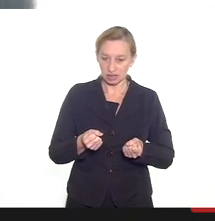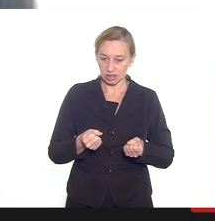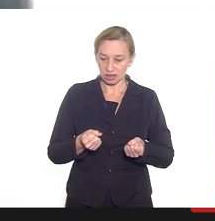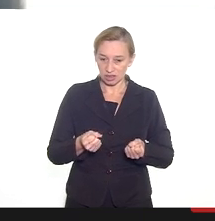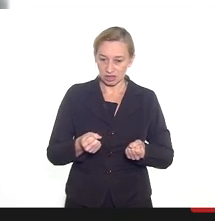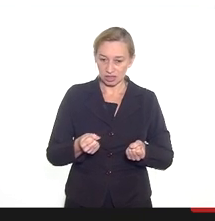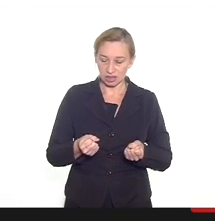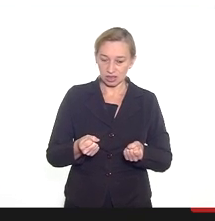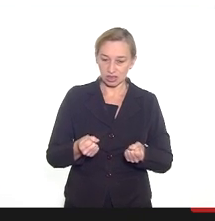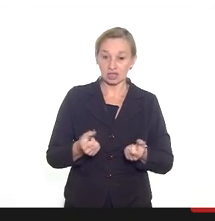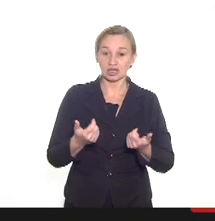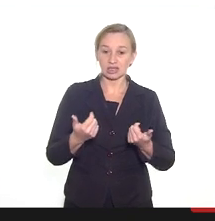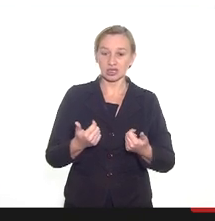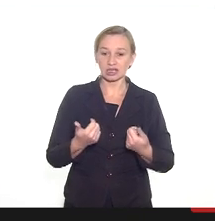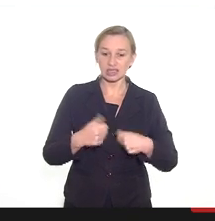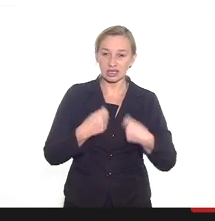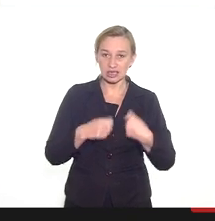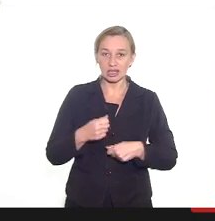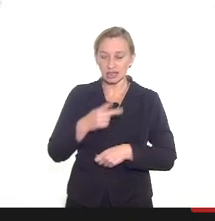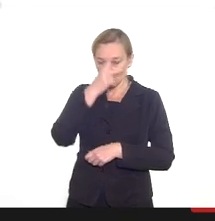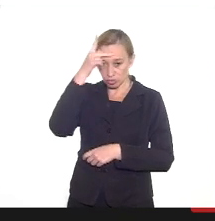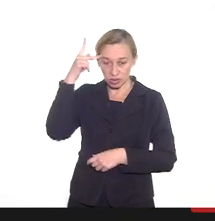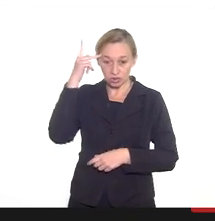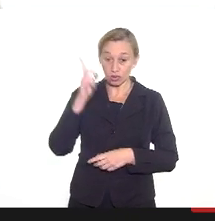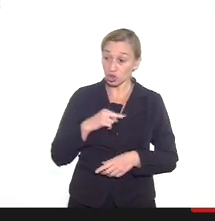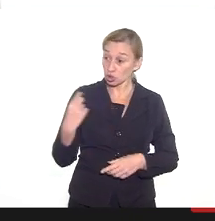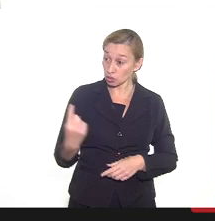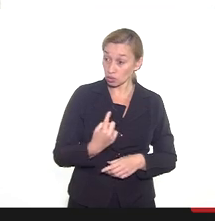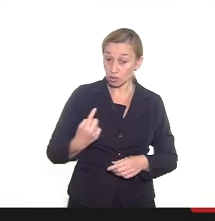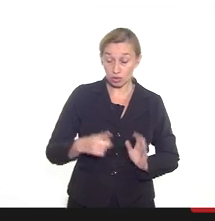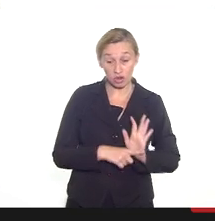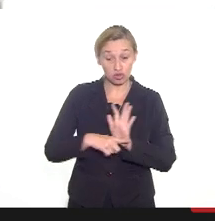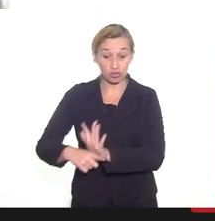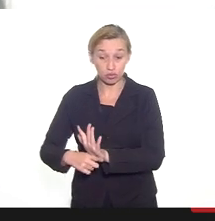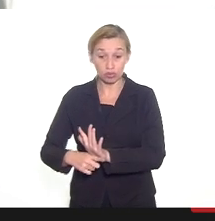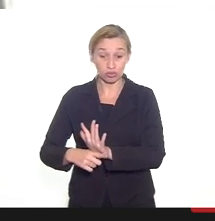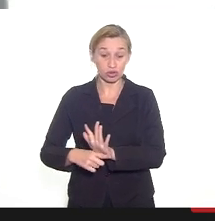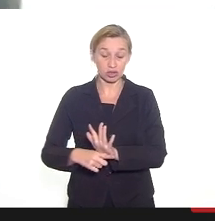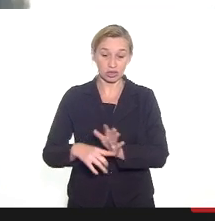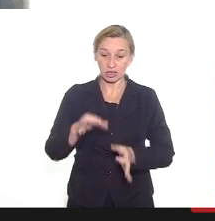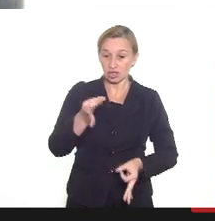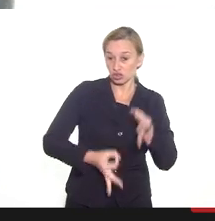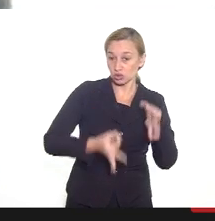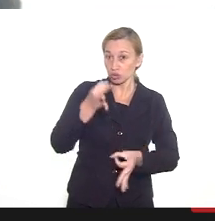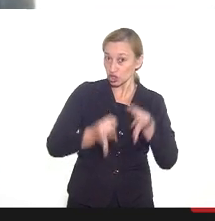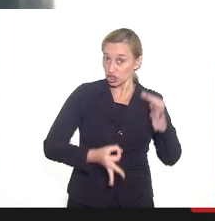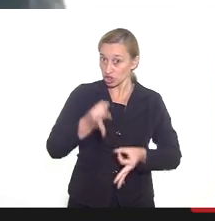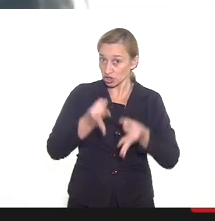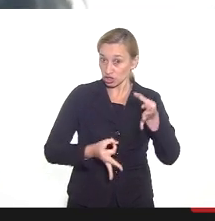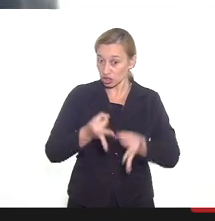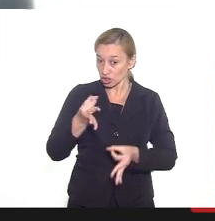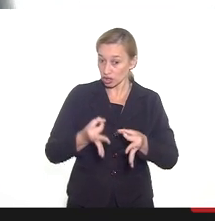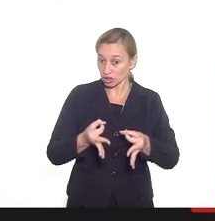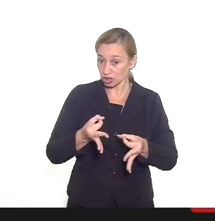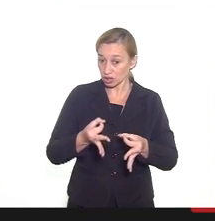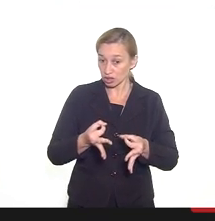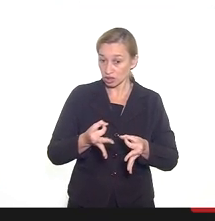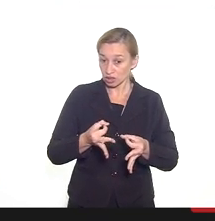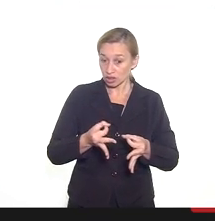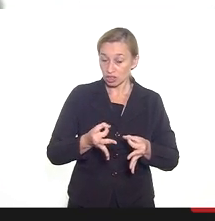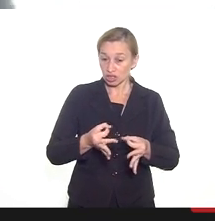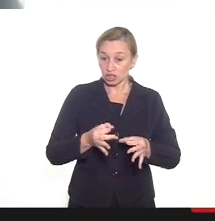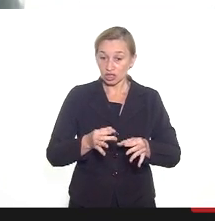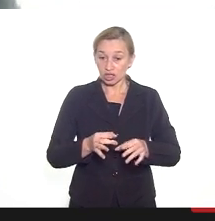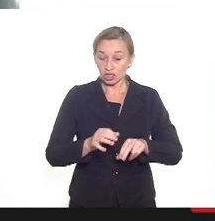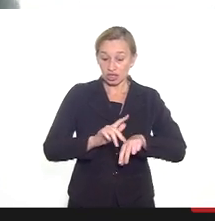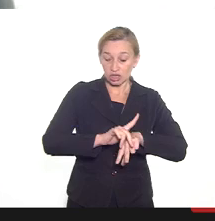que garantir que a nossa prestação da assistência jurídica seja pautada nessa perspectiva de gênero